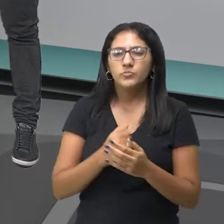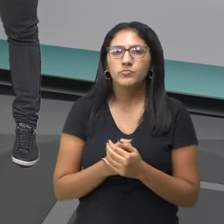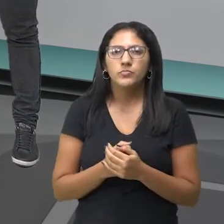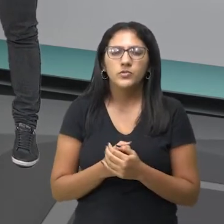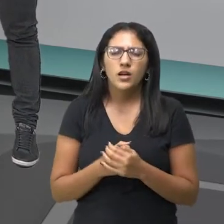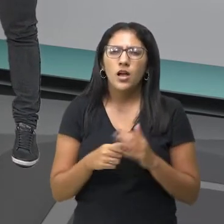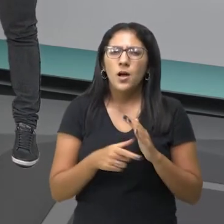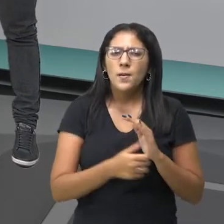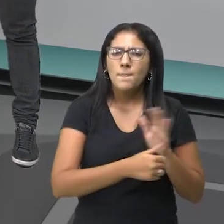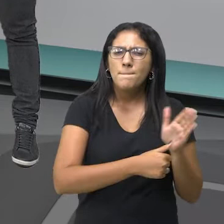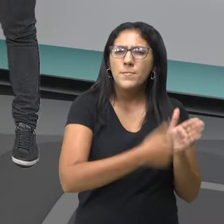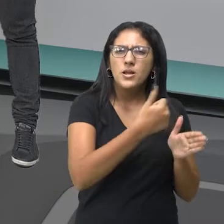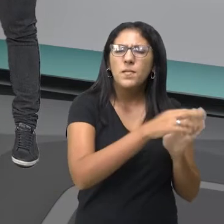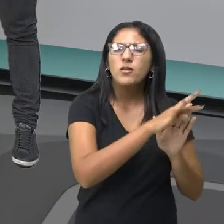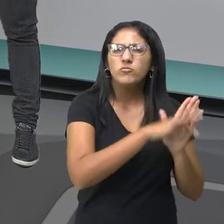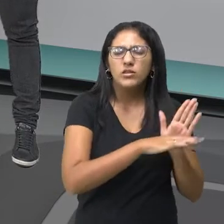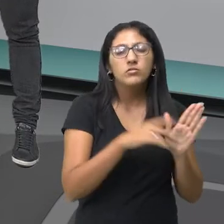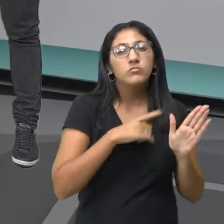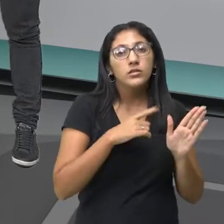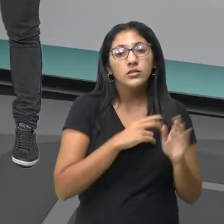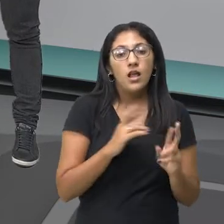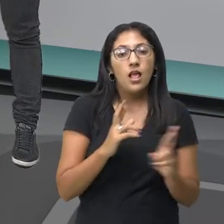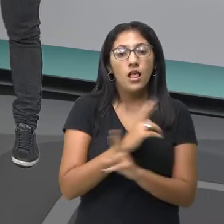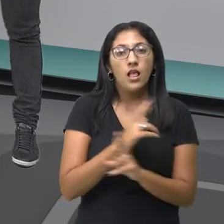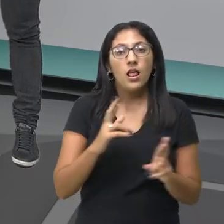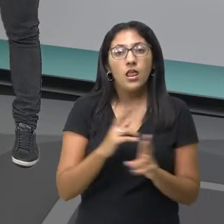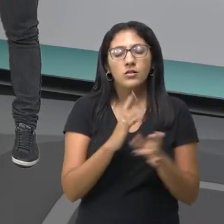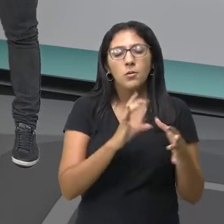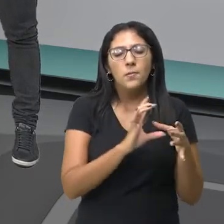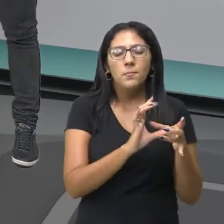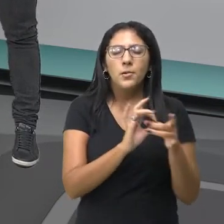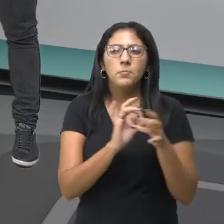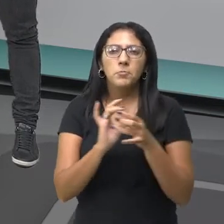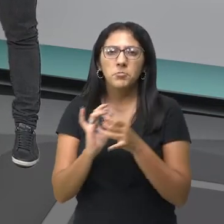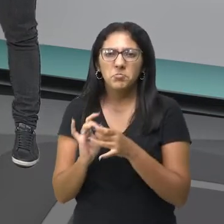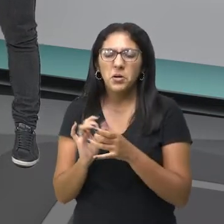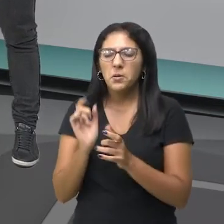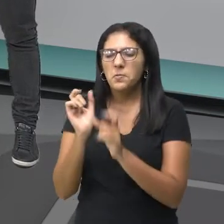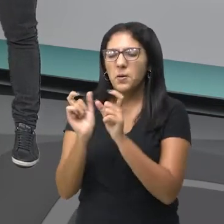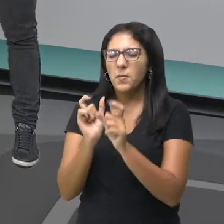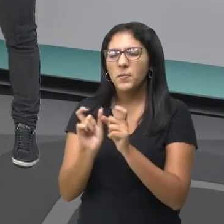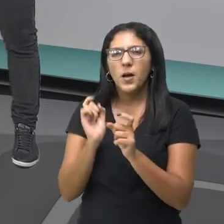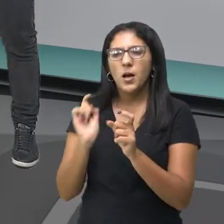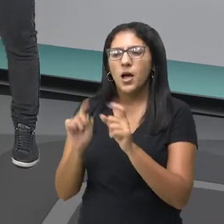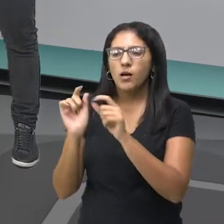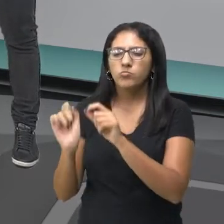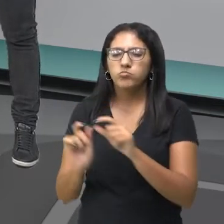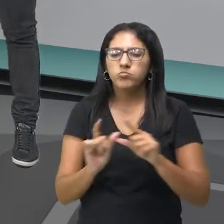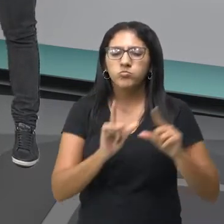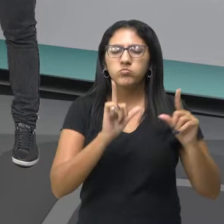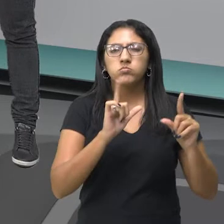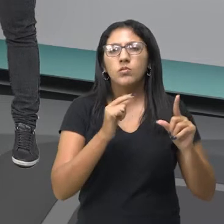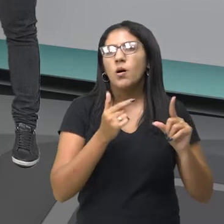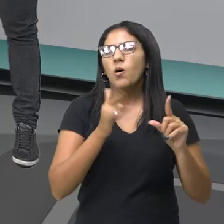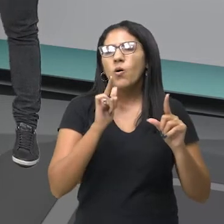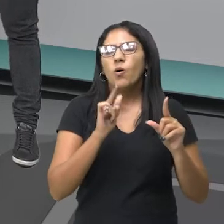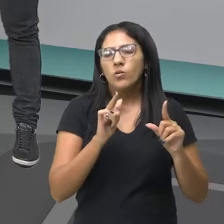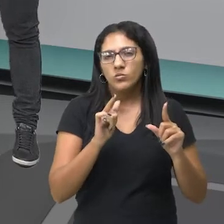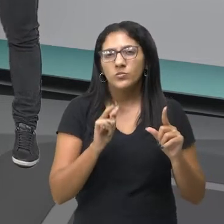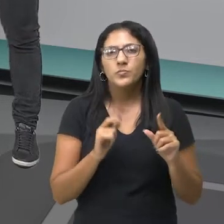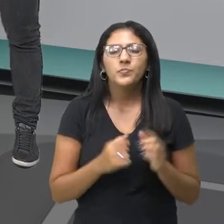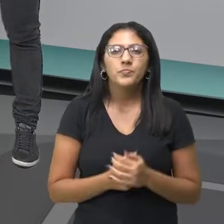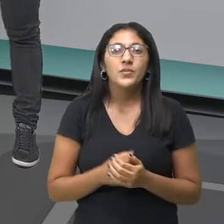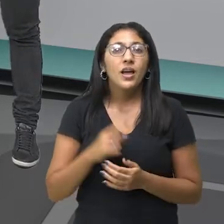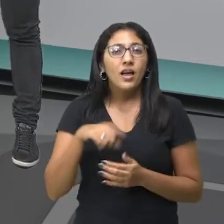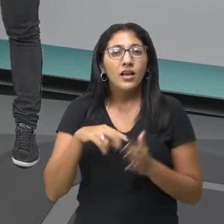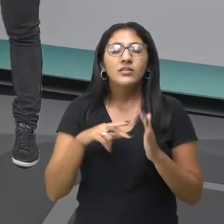estão relacionados e no ambiente virtual eu posso sair de um texto clicando em determinado título, determinada palavra para o outro. Isso